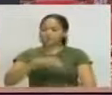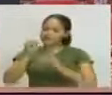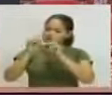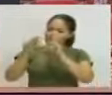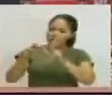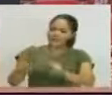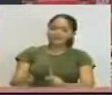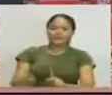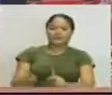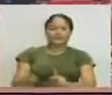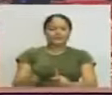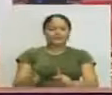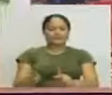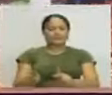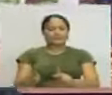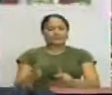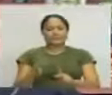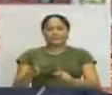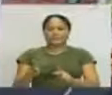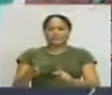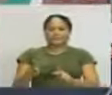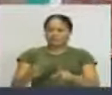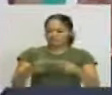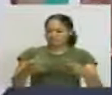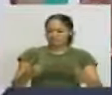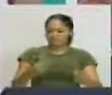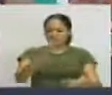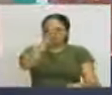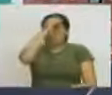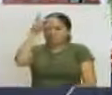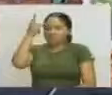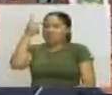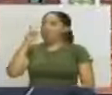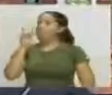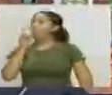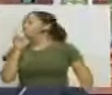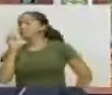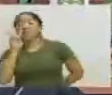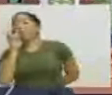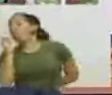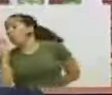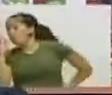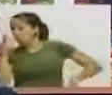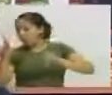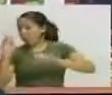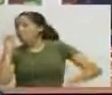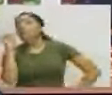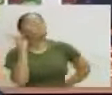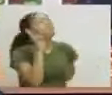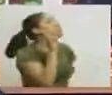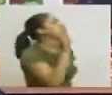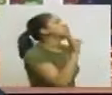Esse deputado que desce que nem olha para o povo, que isso, está errado. É meu representante.